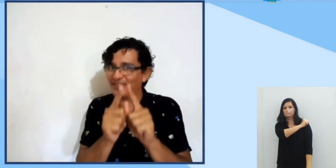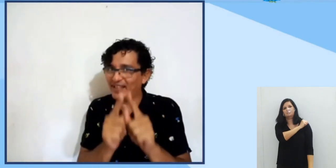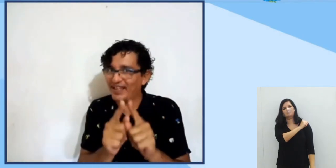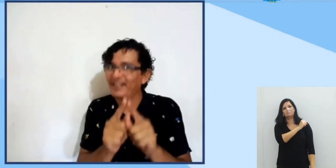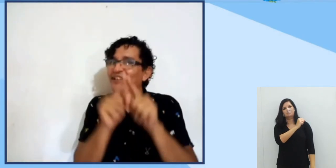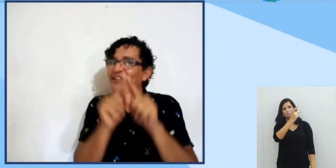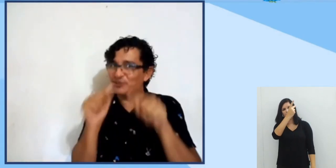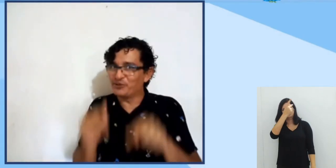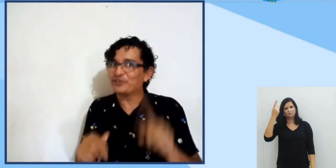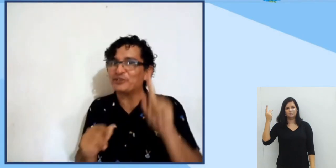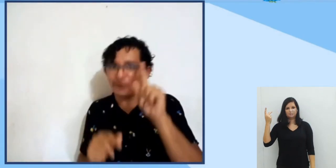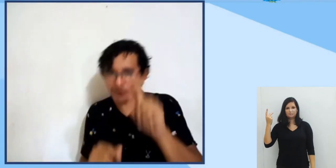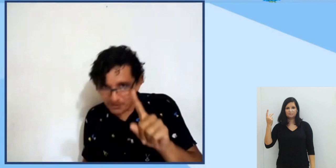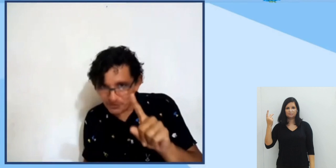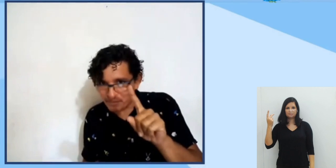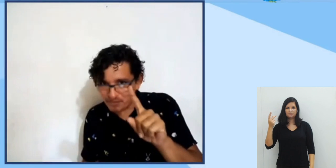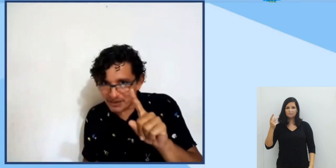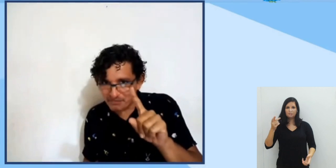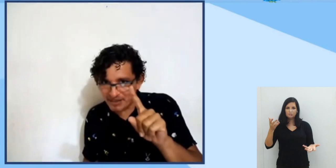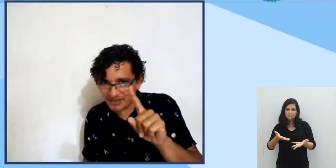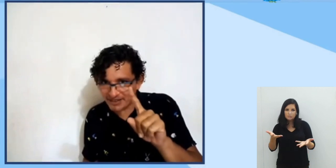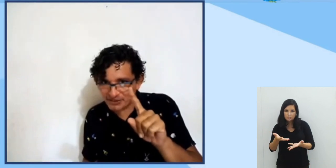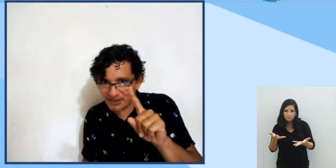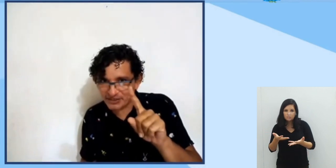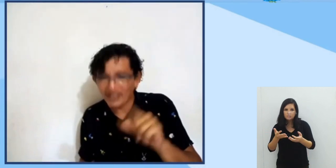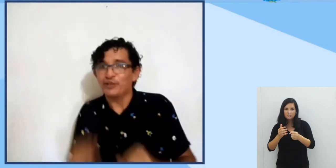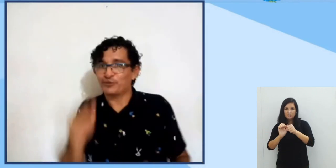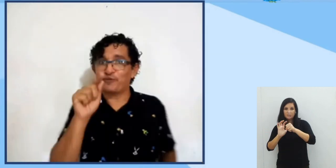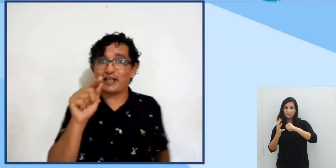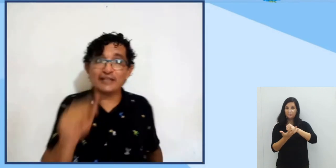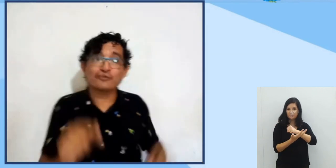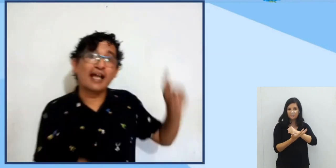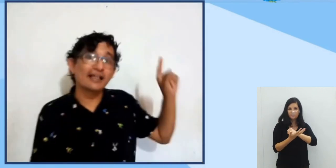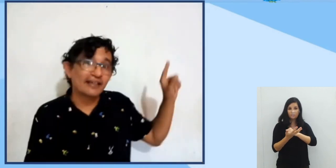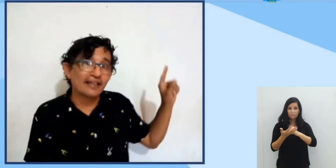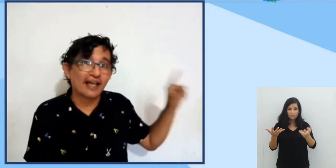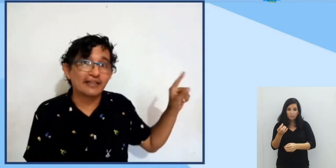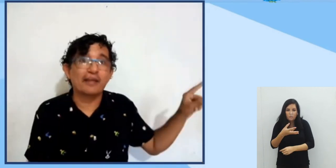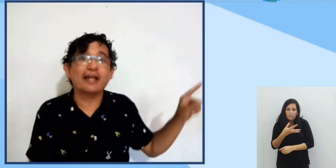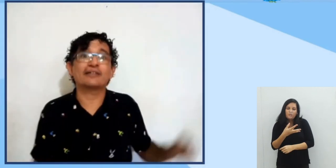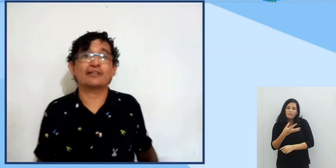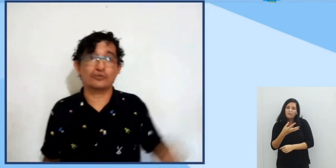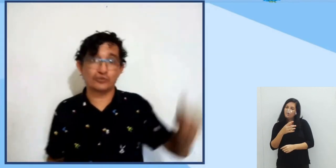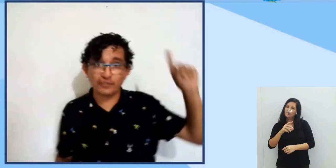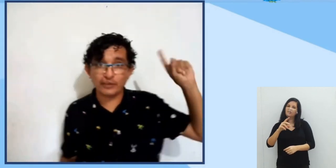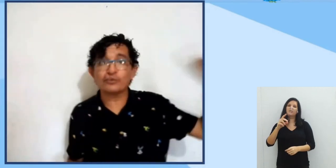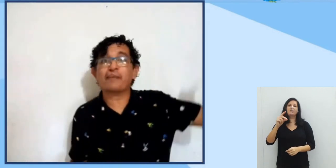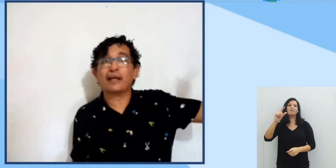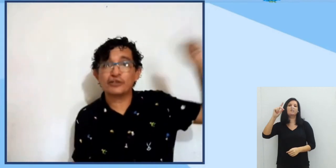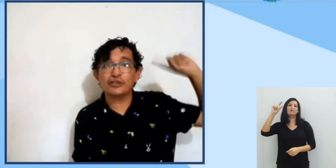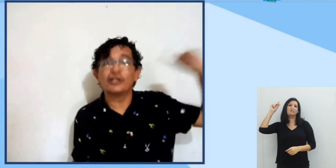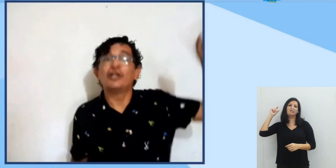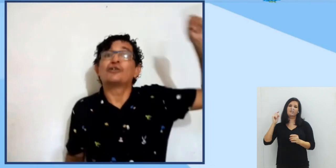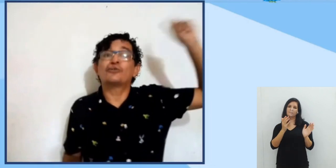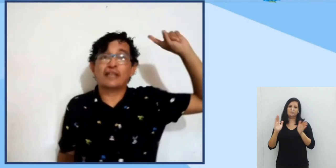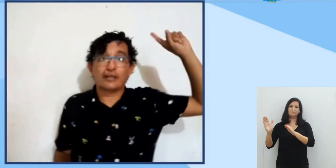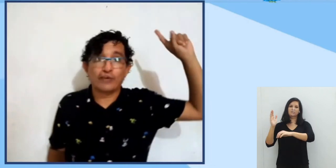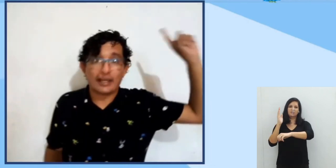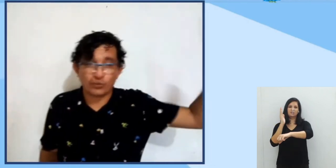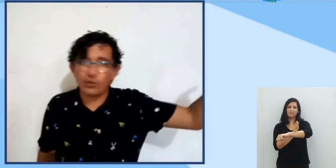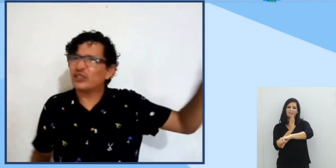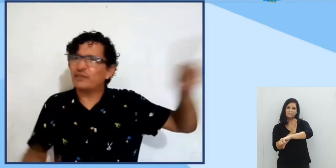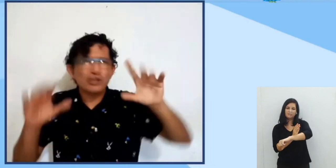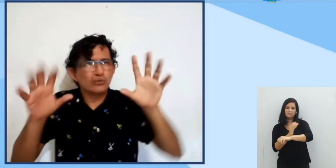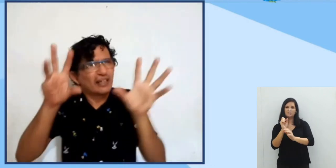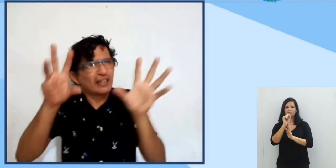Olha que não é de hoje que nós temos uma pandemia, tá, gente? Eu estou falando lá na Idade Média, sobretudo a partir do